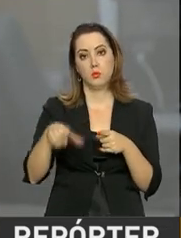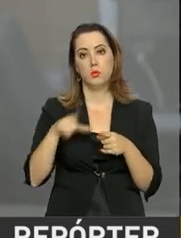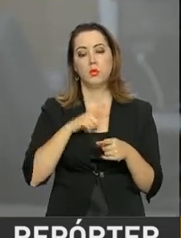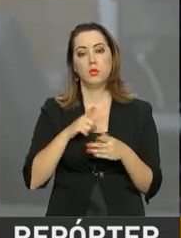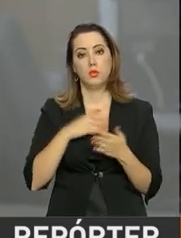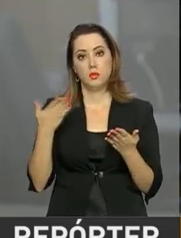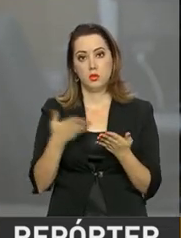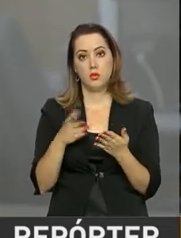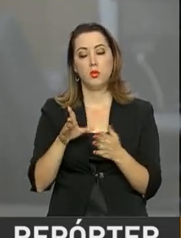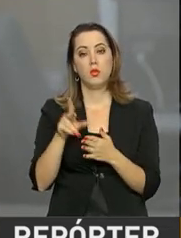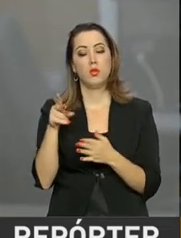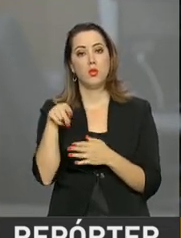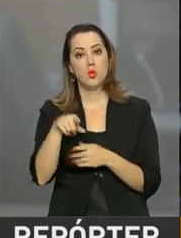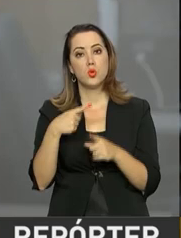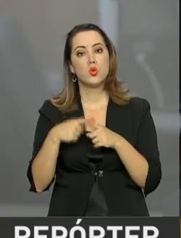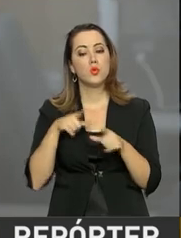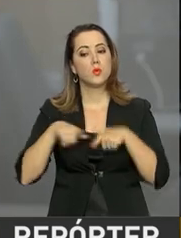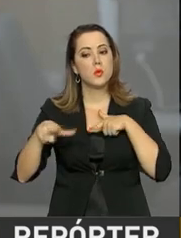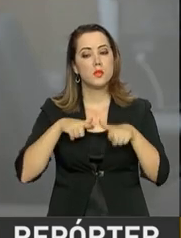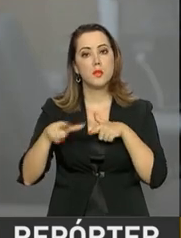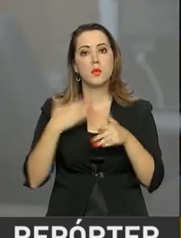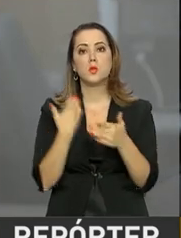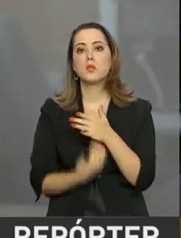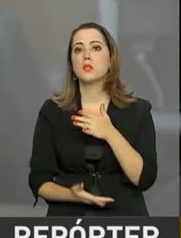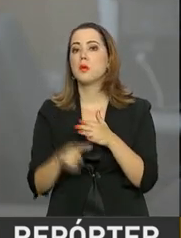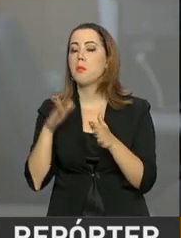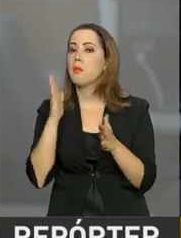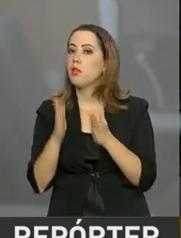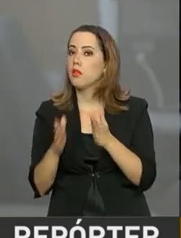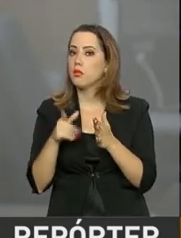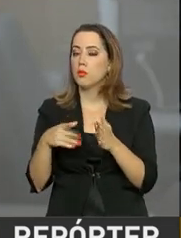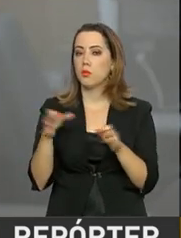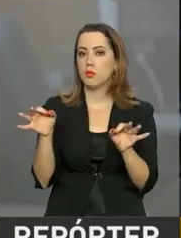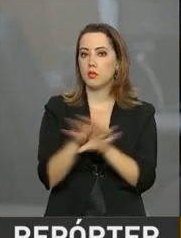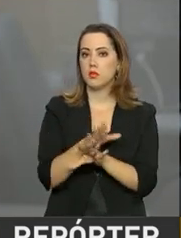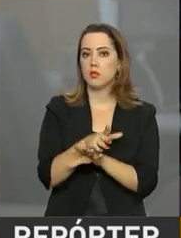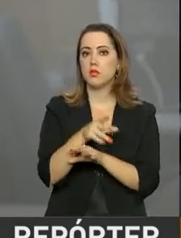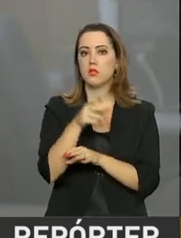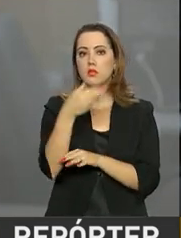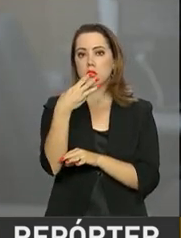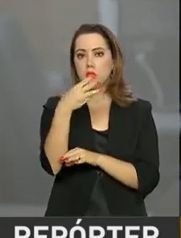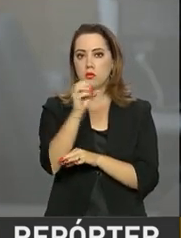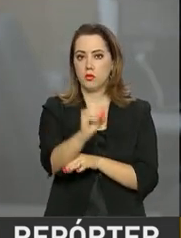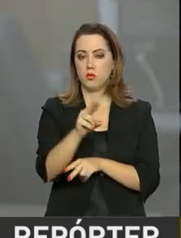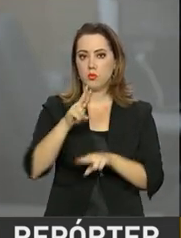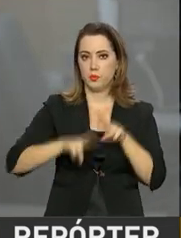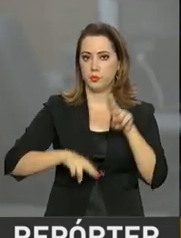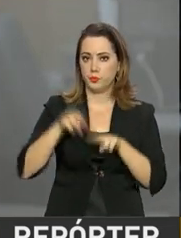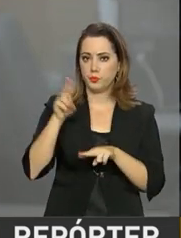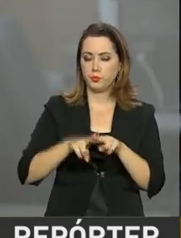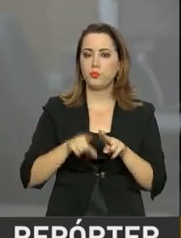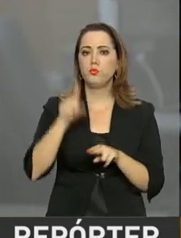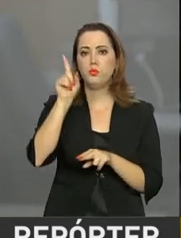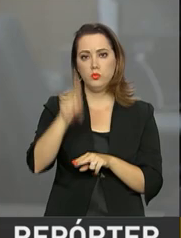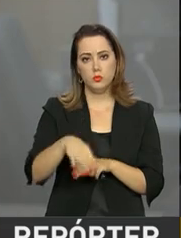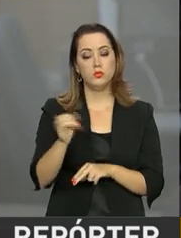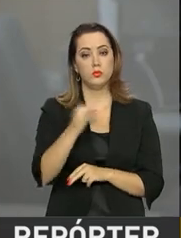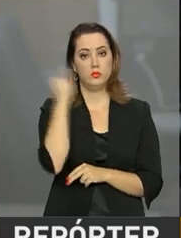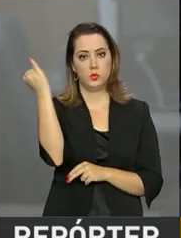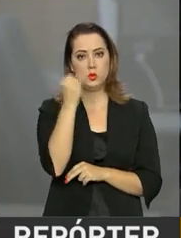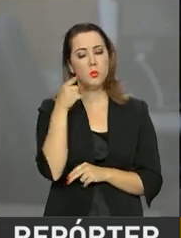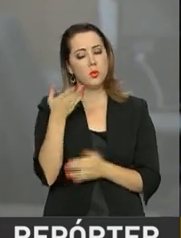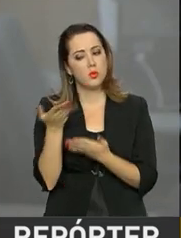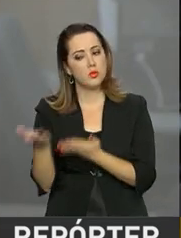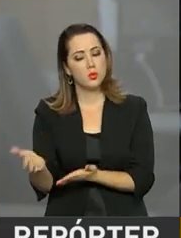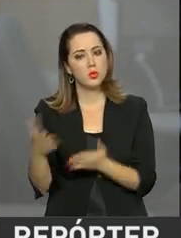somente para aqueles trabalhadores que perderam o prazo que encerrou-se no dia 30 de Junho então é fundamental que esses